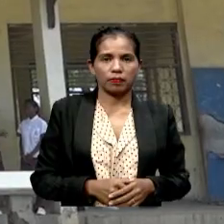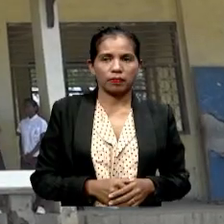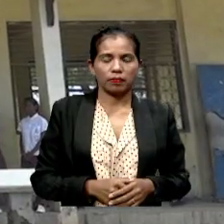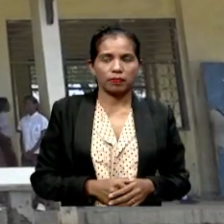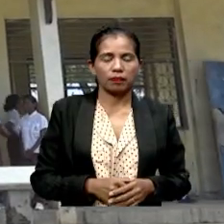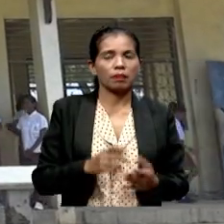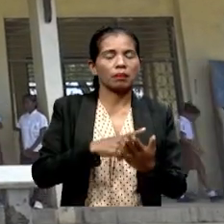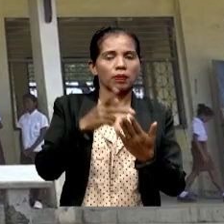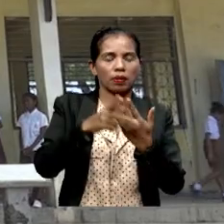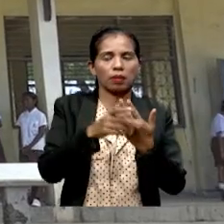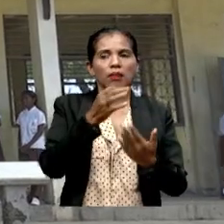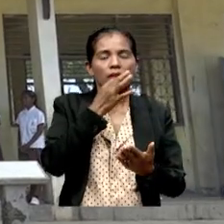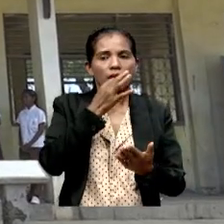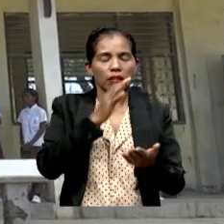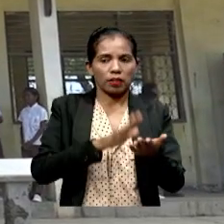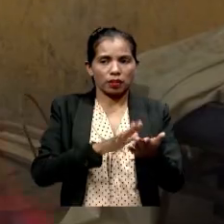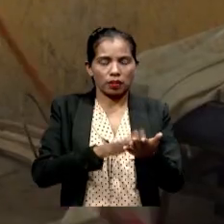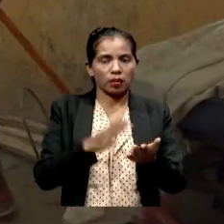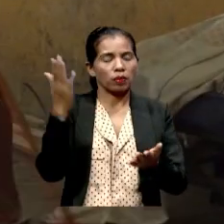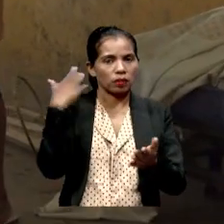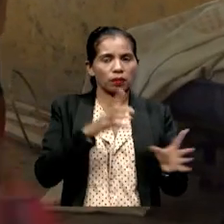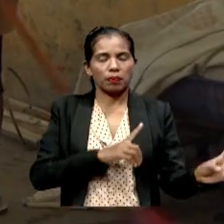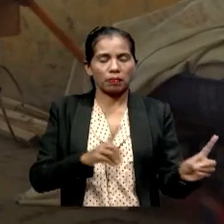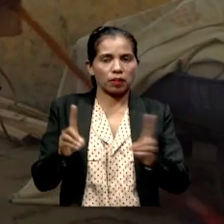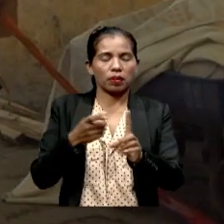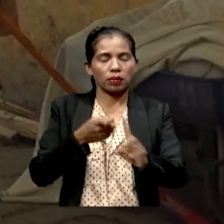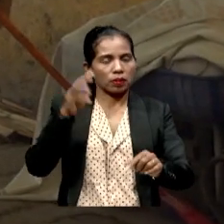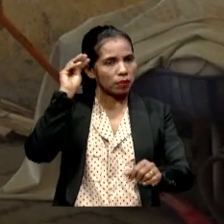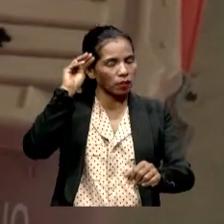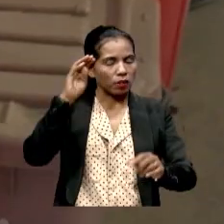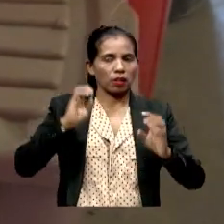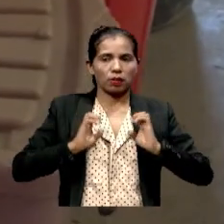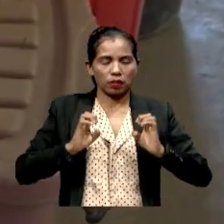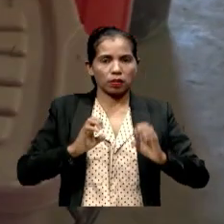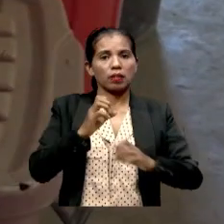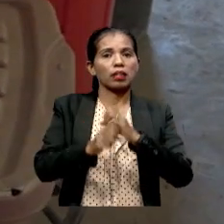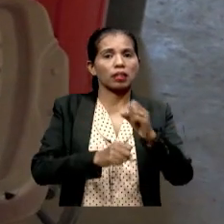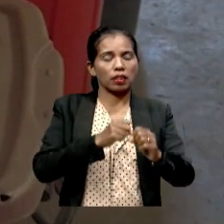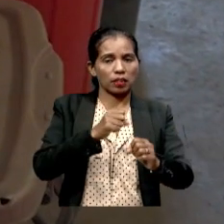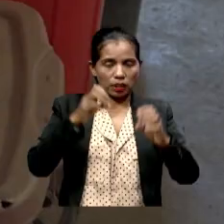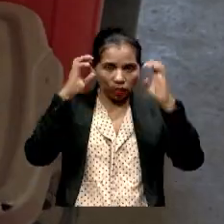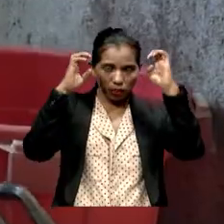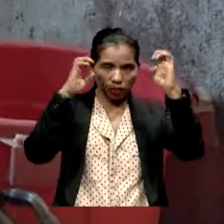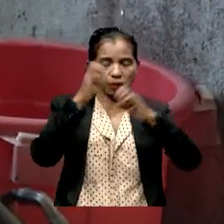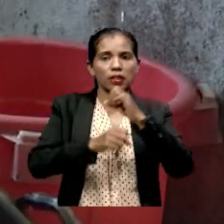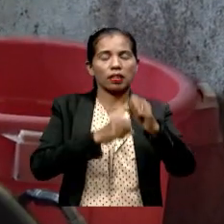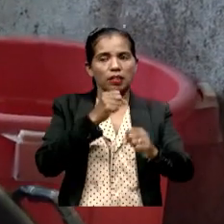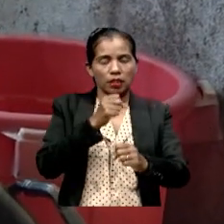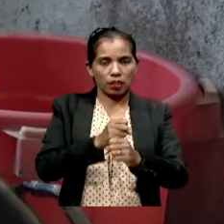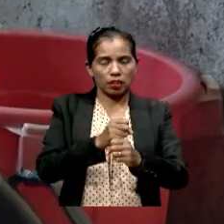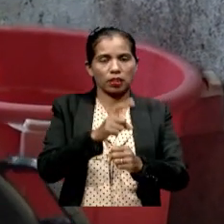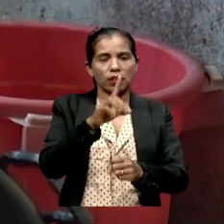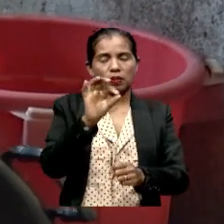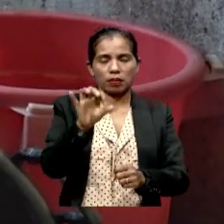Programa Merenda Escolar neve antes ne implementa husi Ministério Educação, mebe ihetina Riung Rua Sanulu Resensia, Ministério